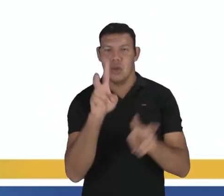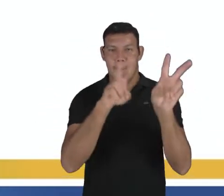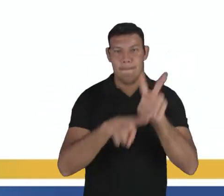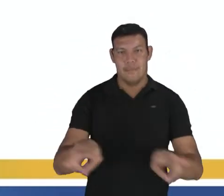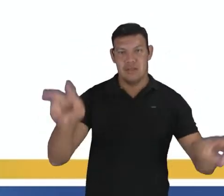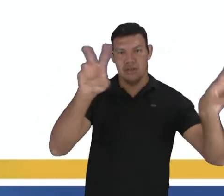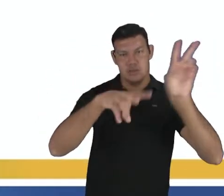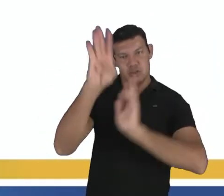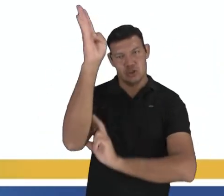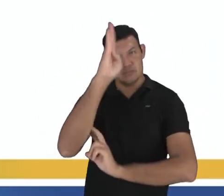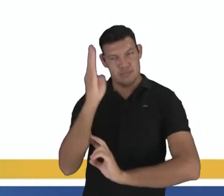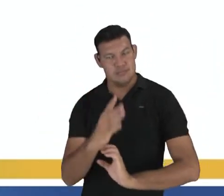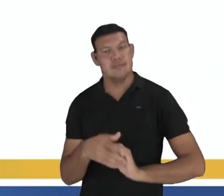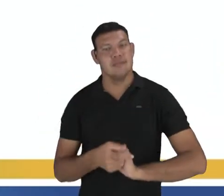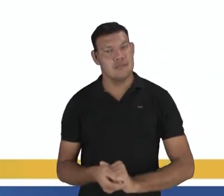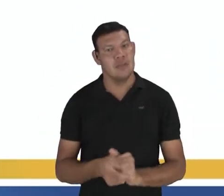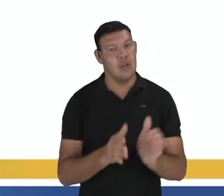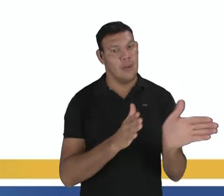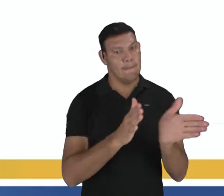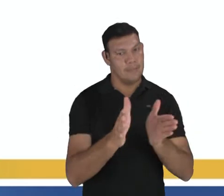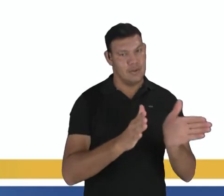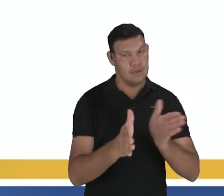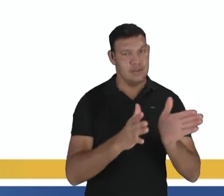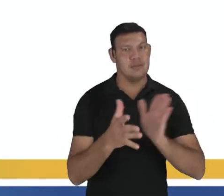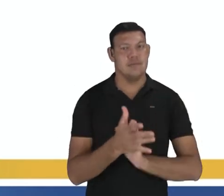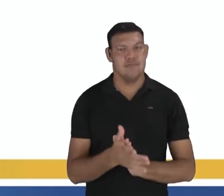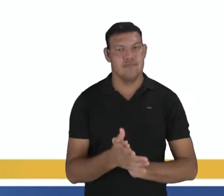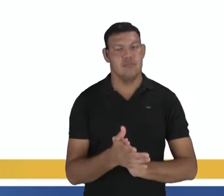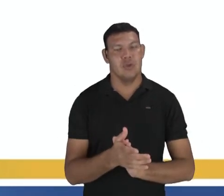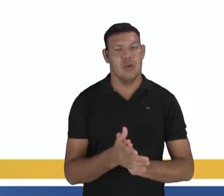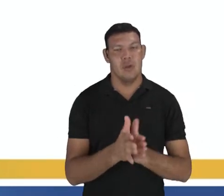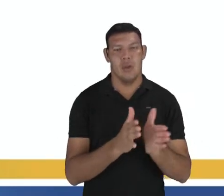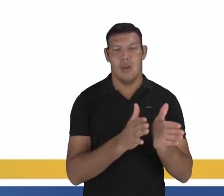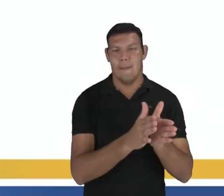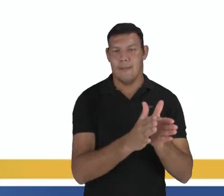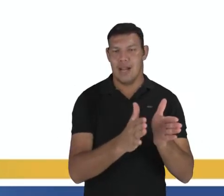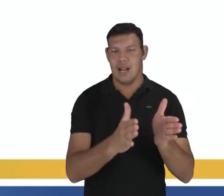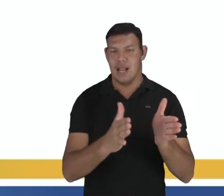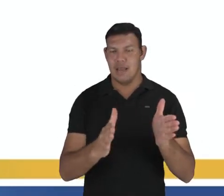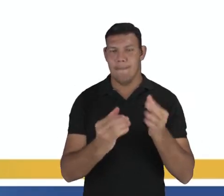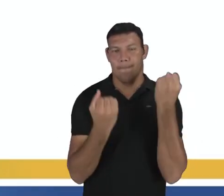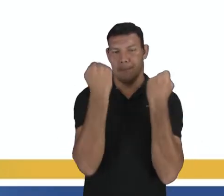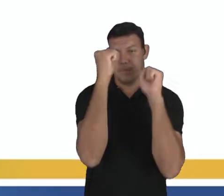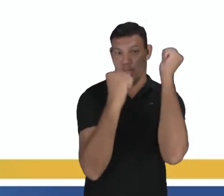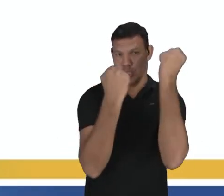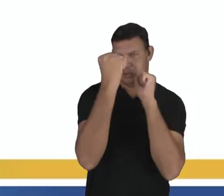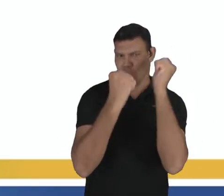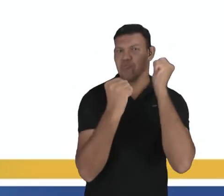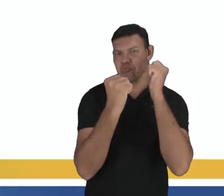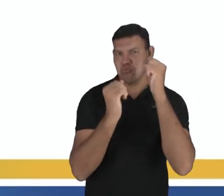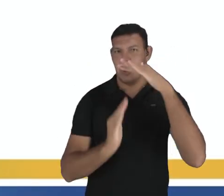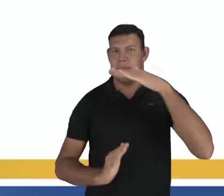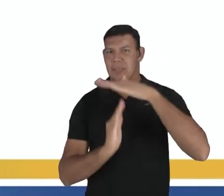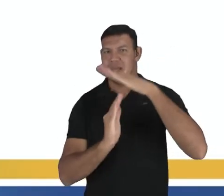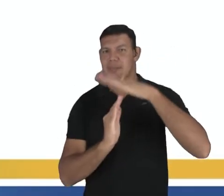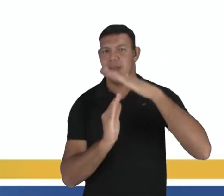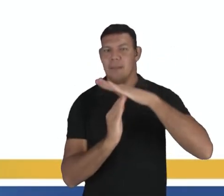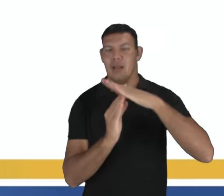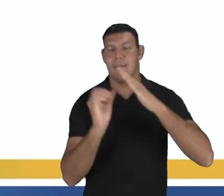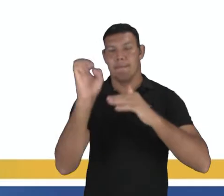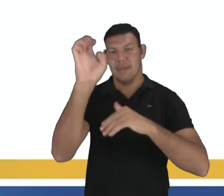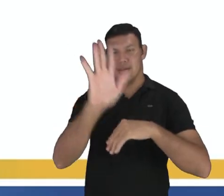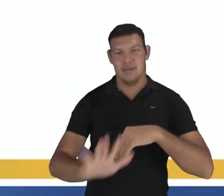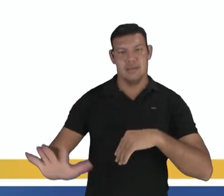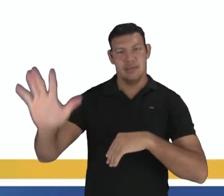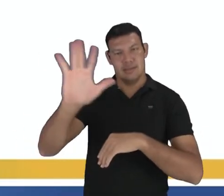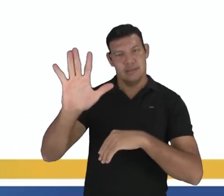primeiro surto, ele ocorre numa época de industrialização em alta nos Estados Unidos e nos países europeus, aí